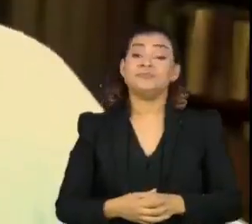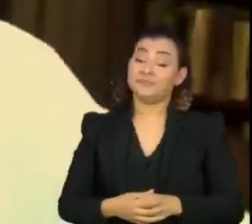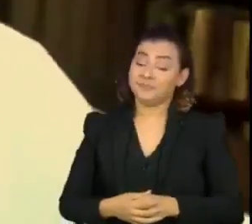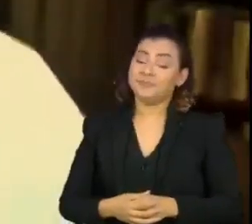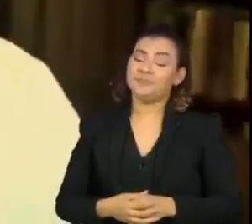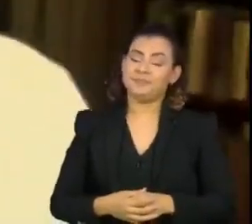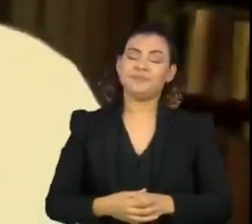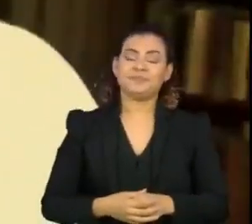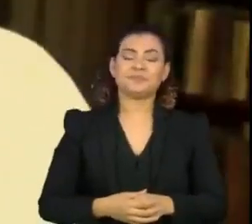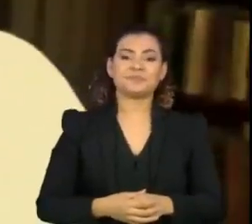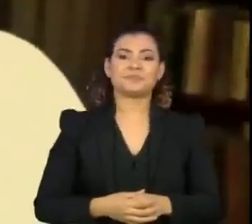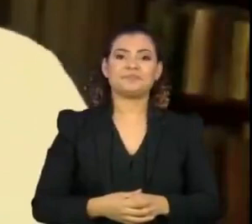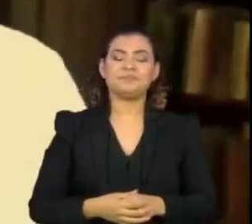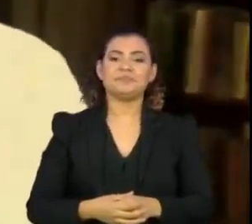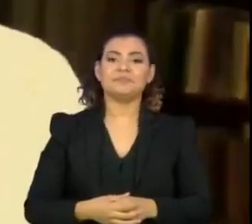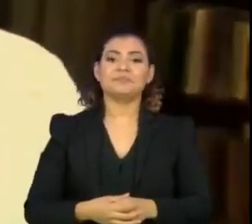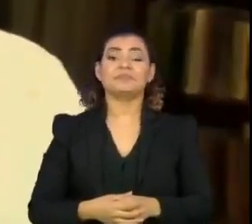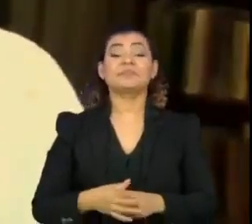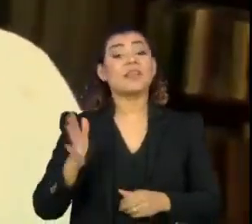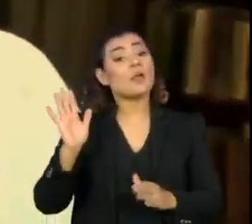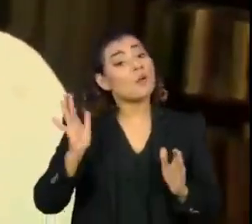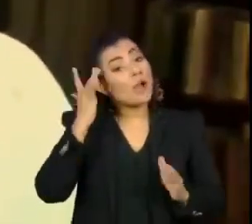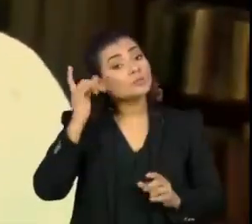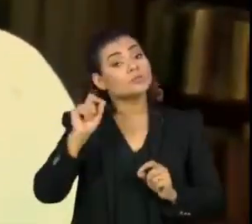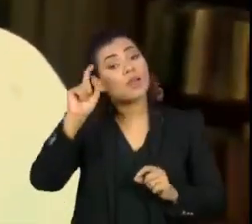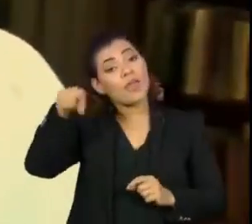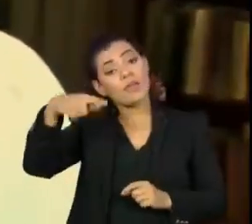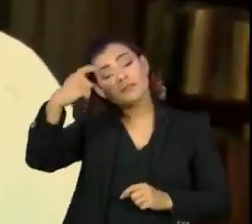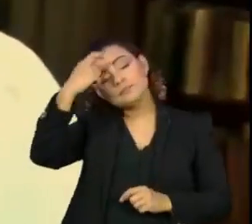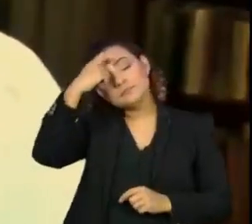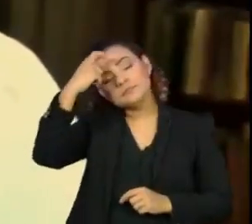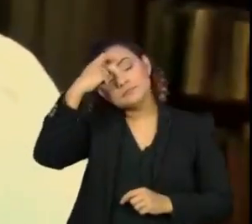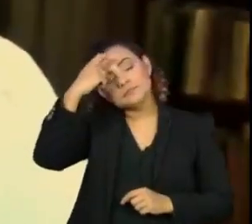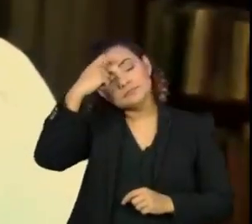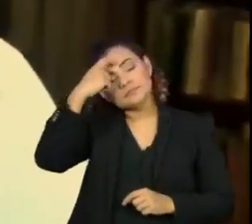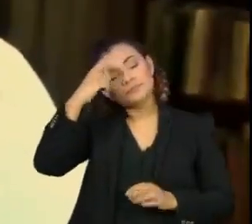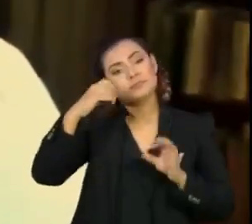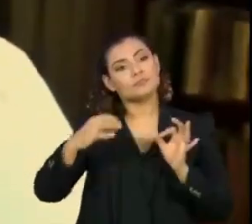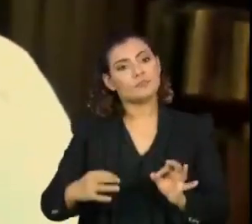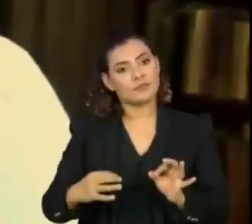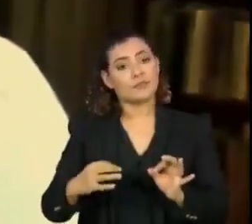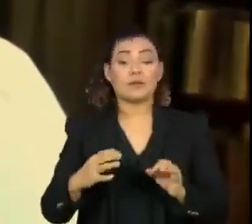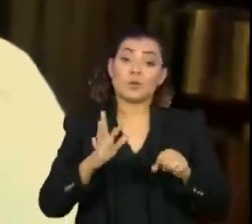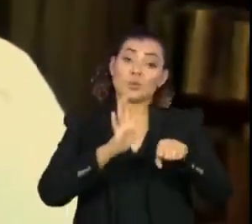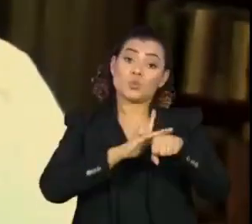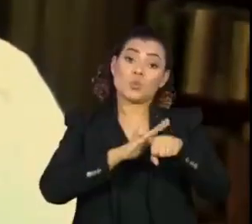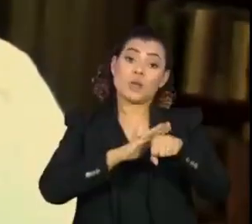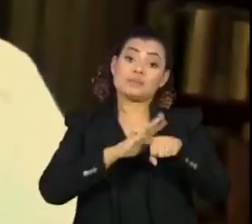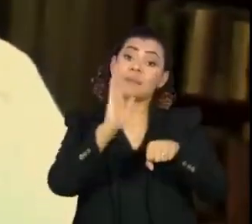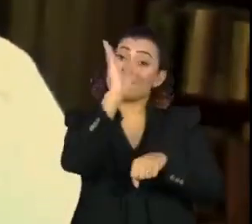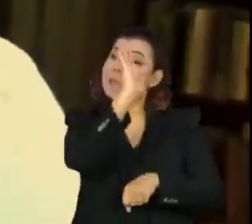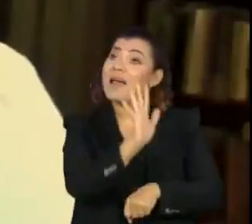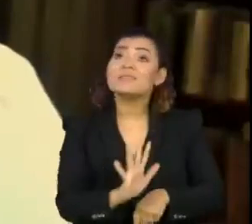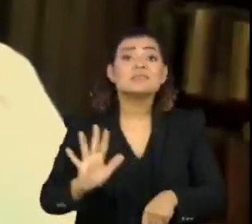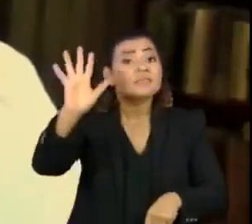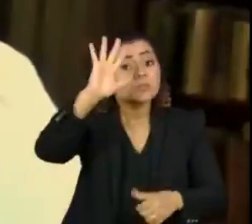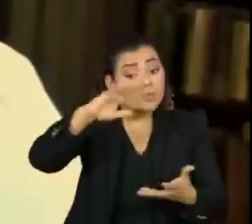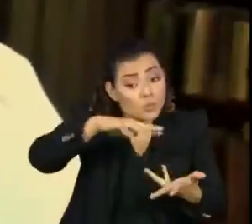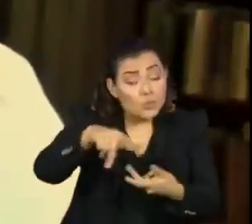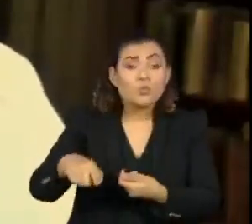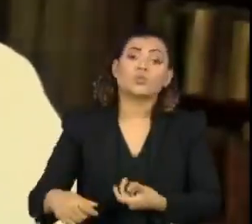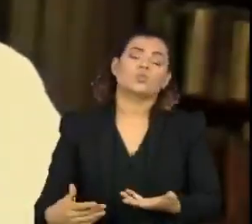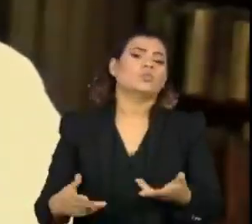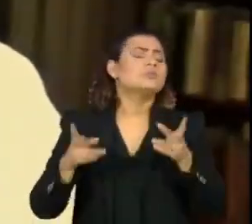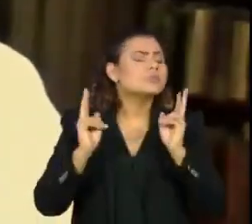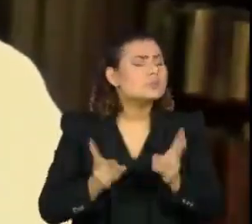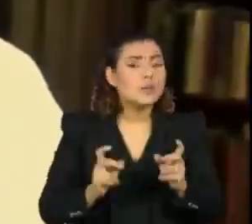Então, acho que a demanda por sensatez, suplantando uma doença nacional, que é a demanda por mágica, que é